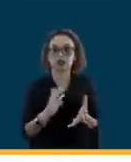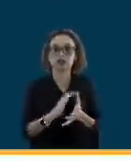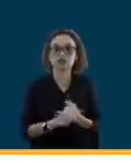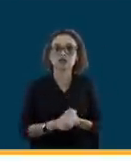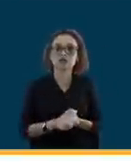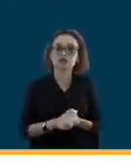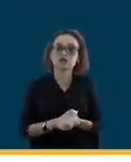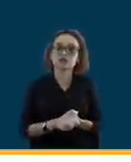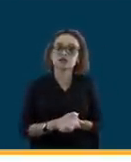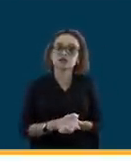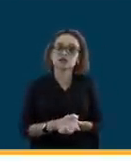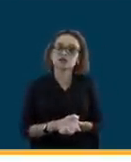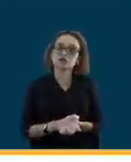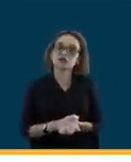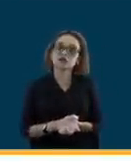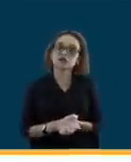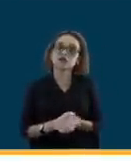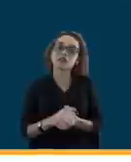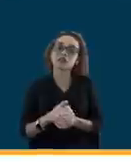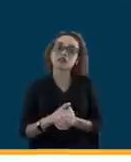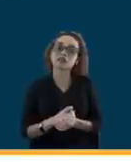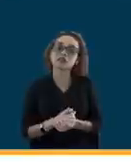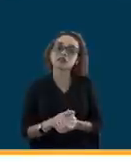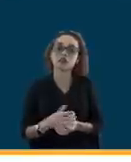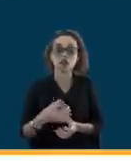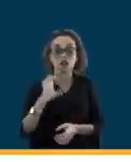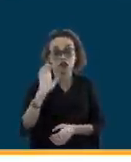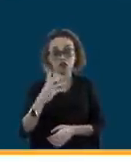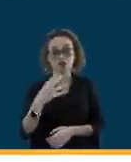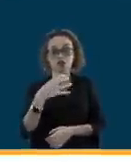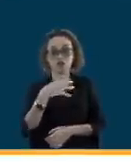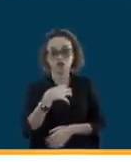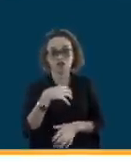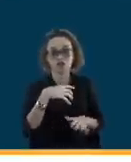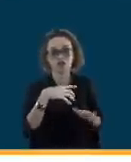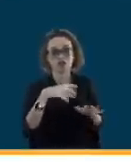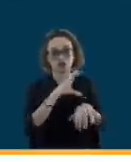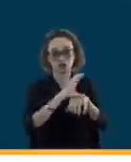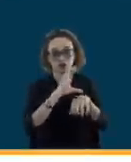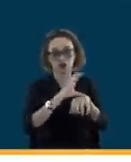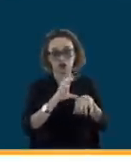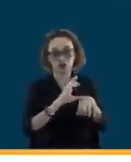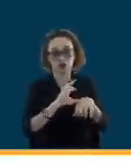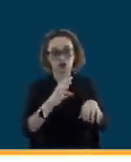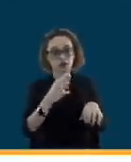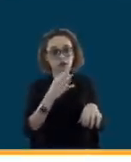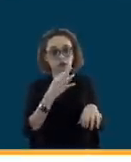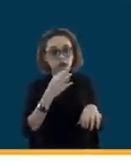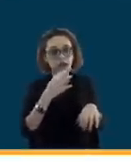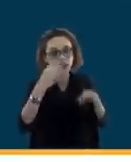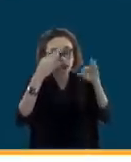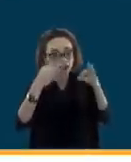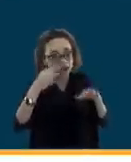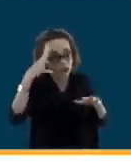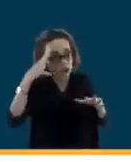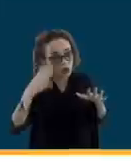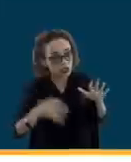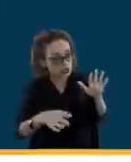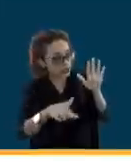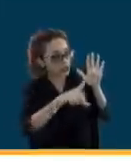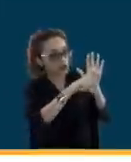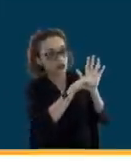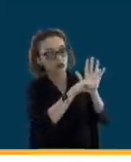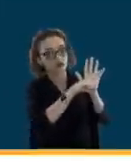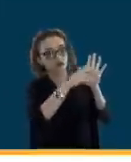esse tem o sentido do curso, né? Por quê? Porque a gente, primeiro, para compreender a lei, nós temos